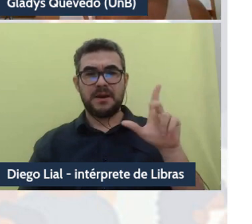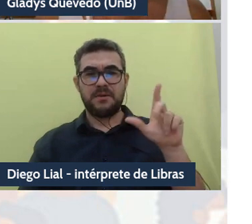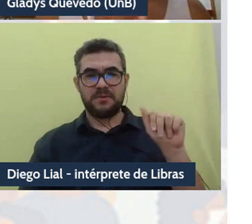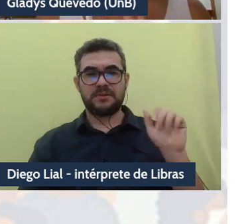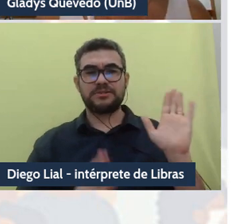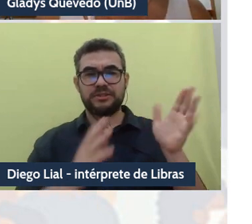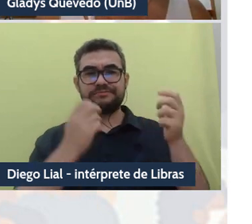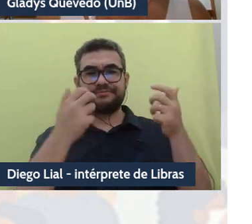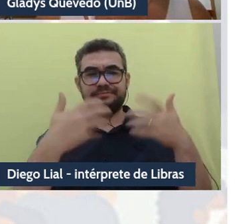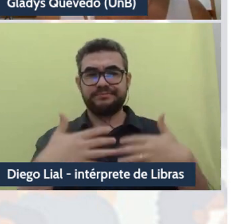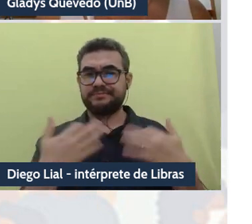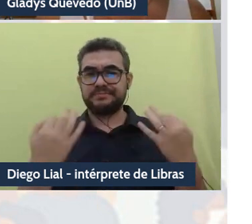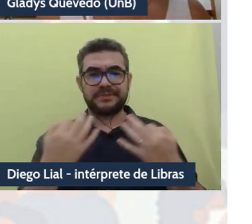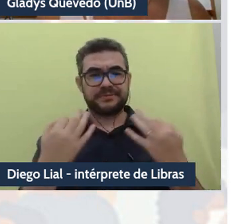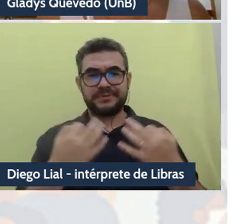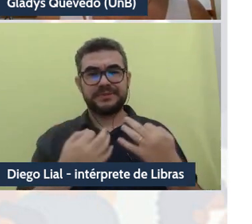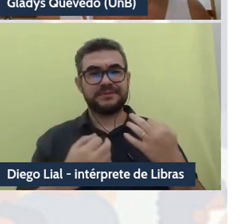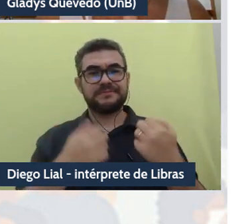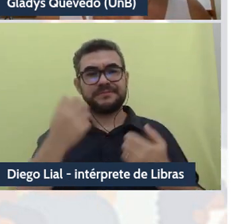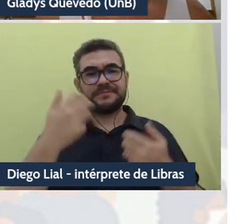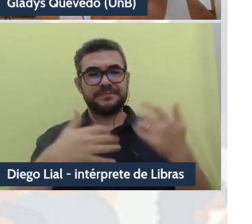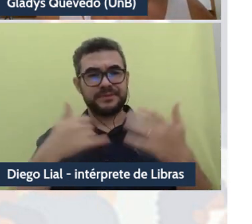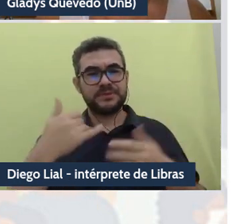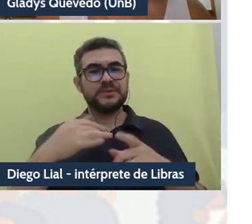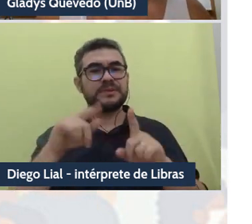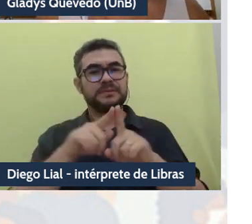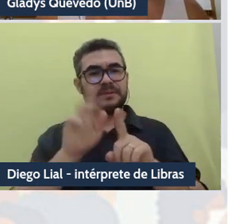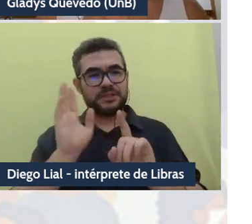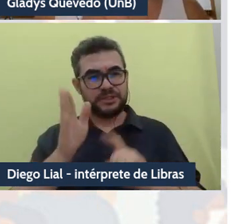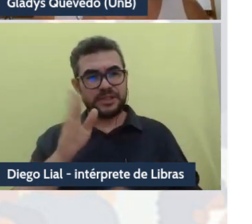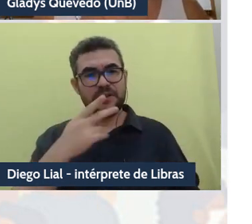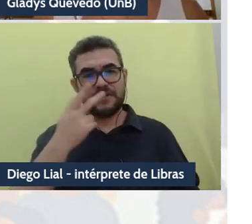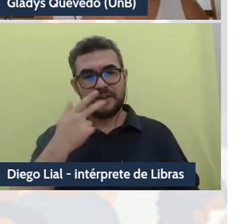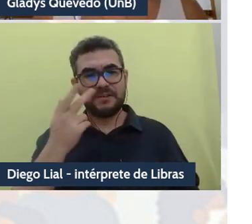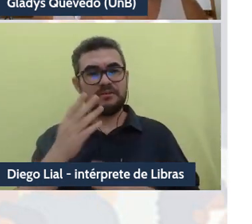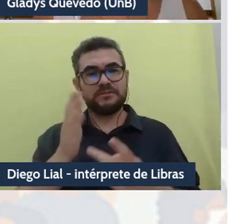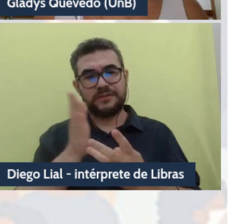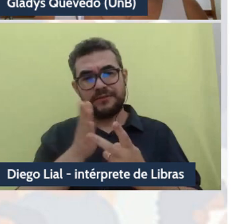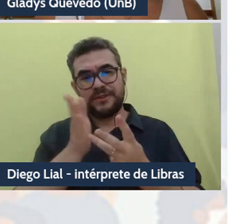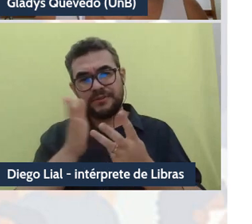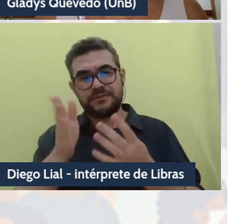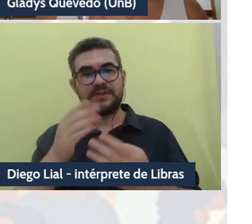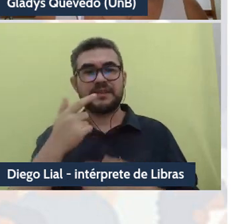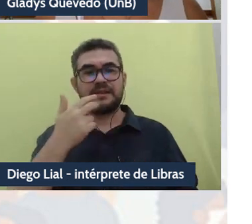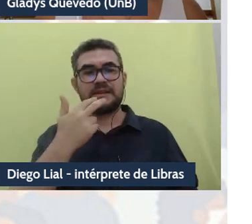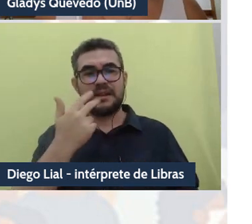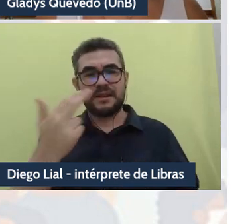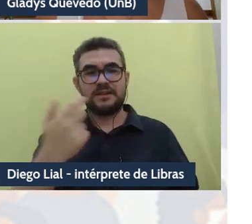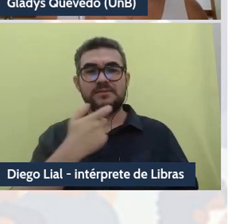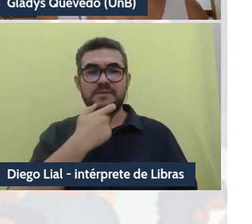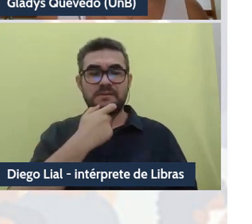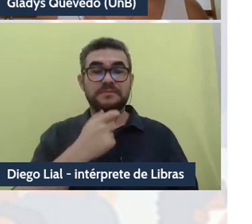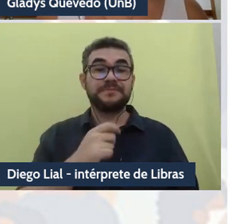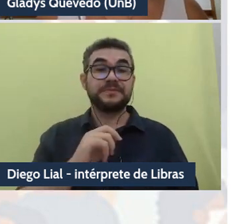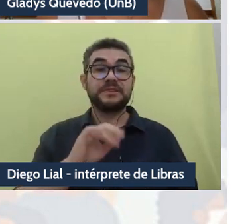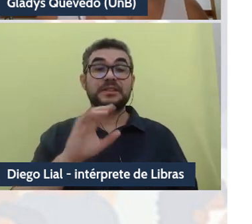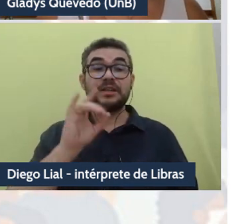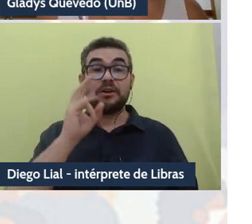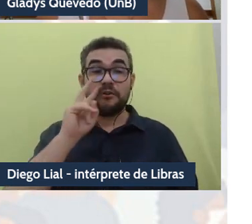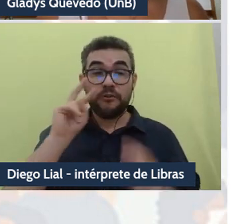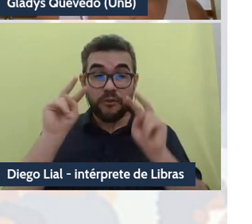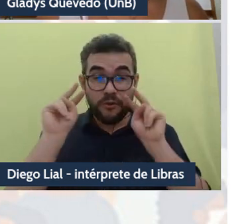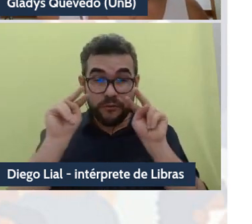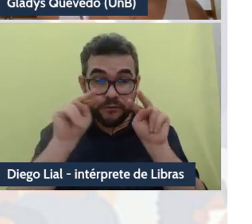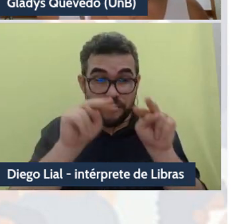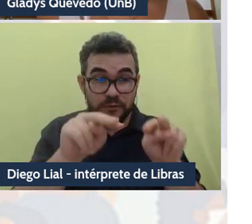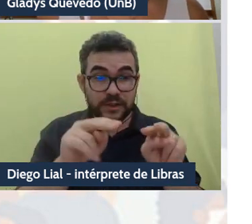ela também mencionou os eixos da língua inglesa, como eu coloquei aqui. Se a gente for olhar só para BNCC, leitura